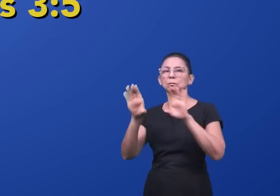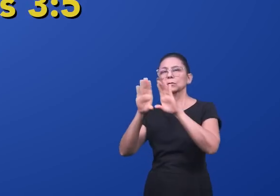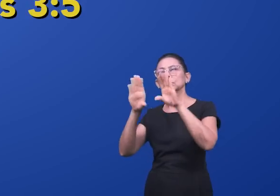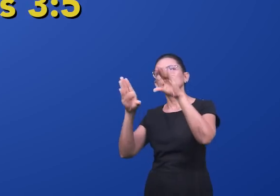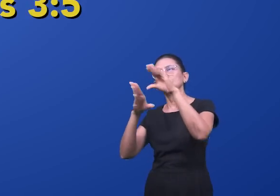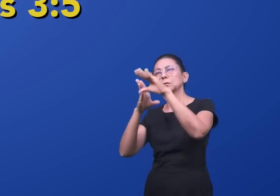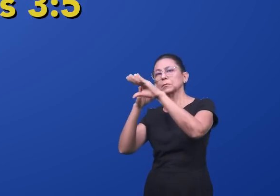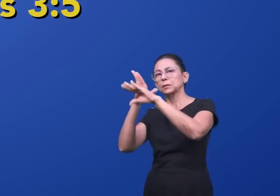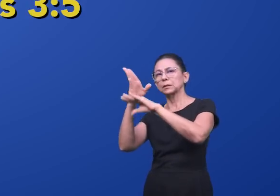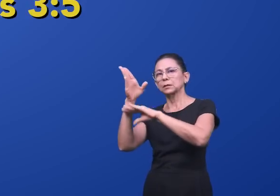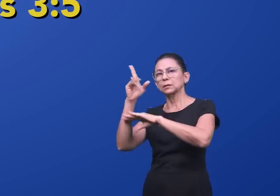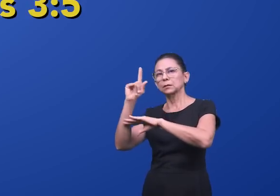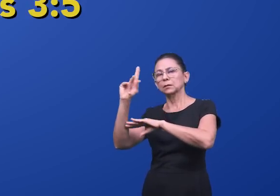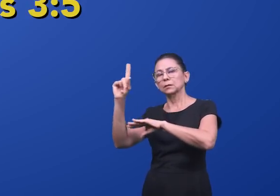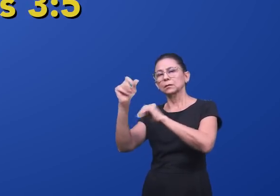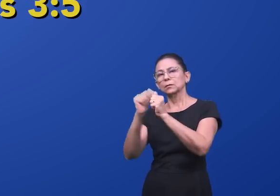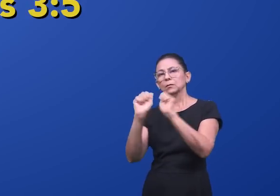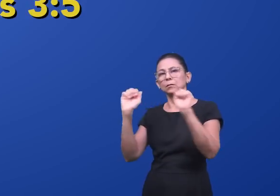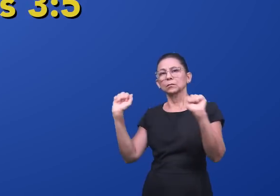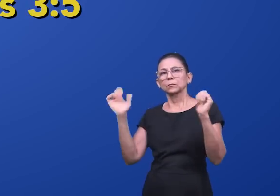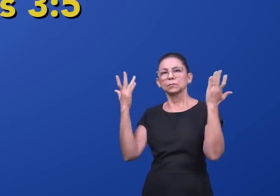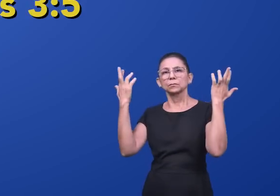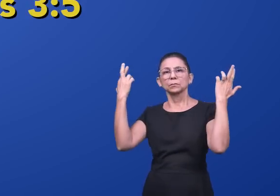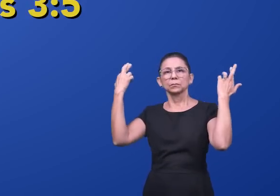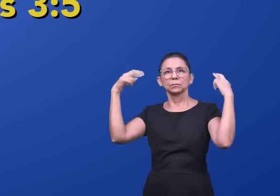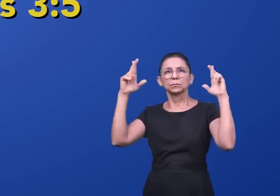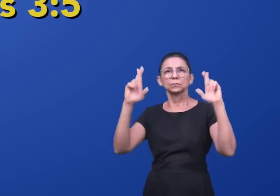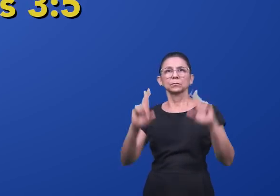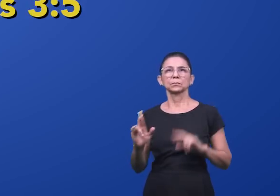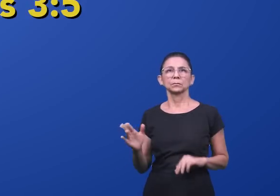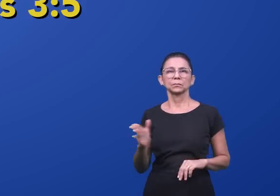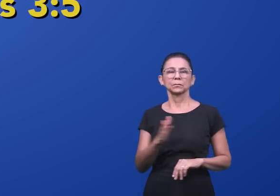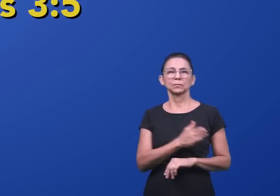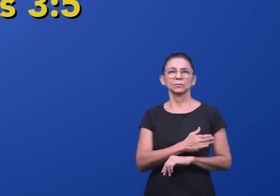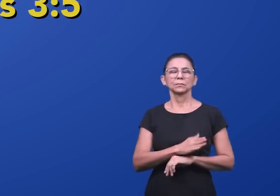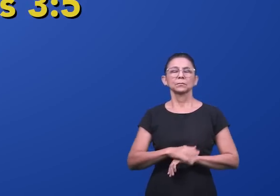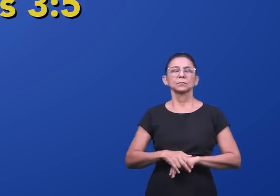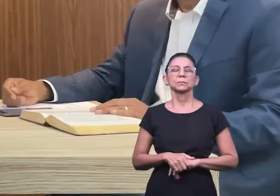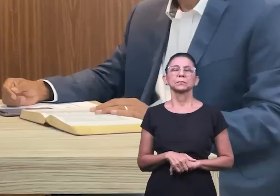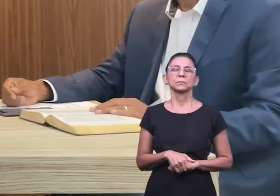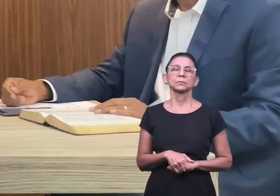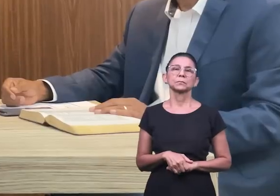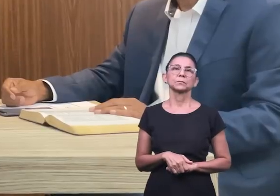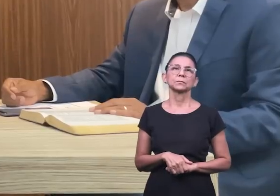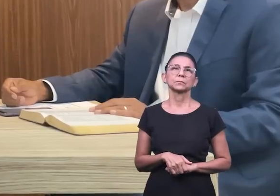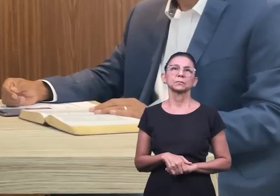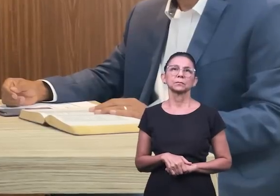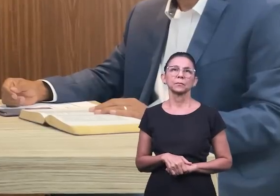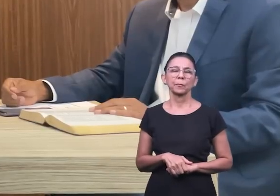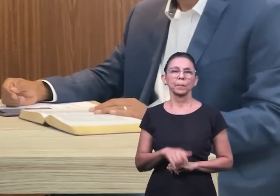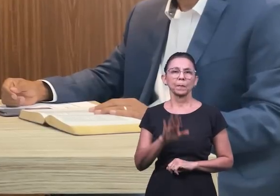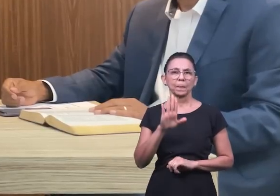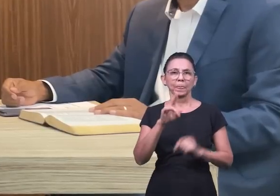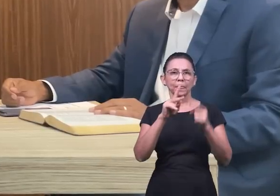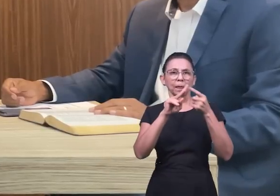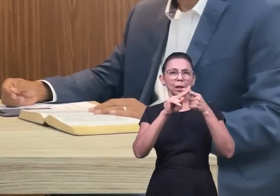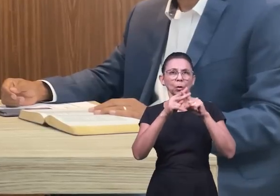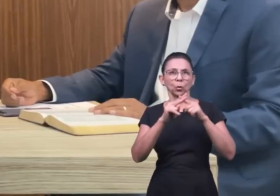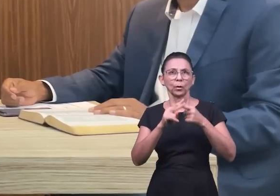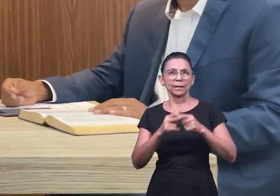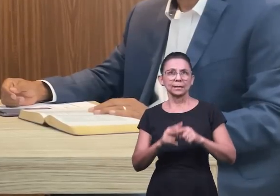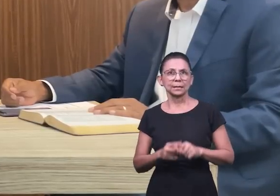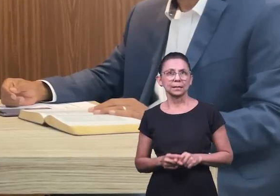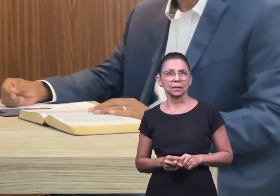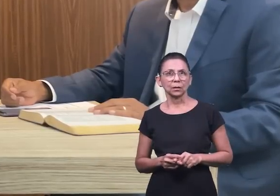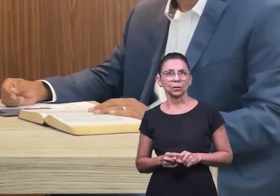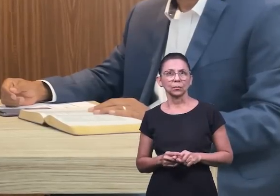consigo para a eternidade, para estarmos nas bodas do Cordeiro, a paz do Senhor Jesus. Gostaria de fazer